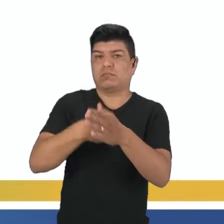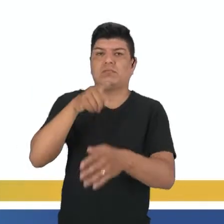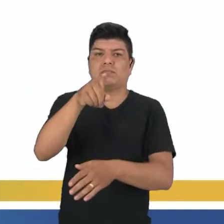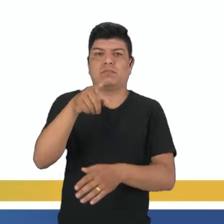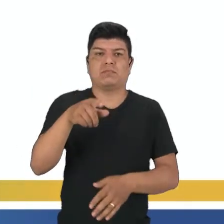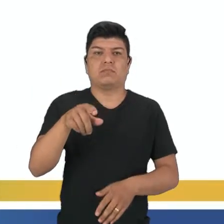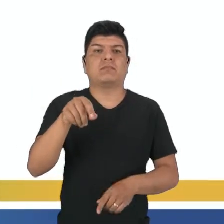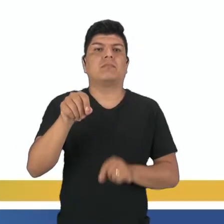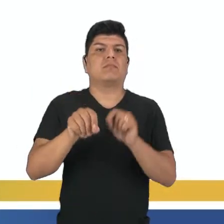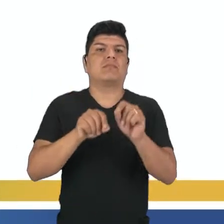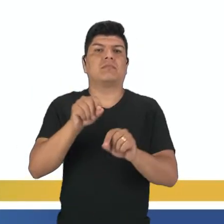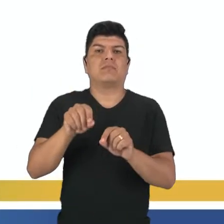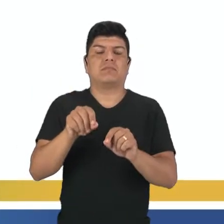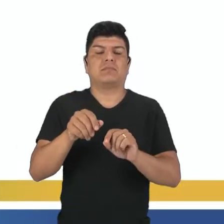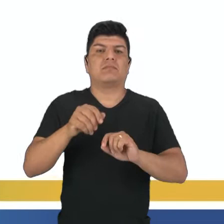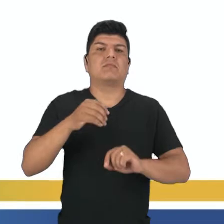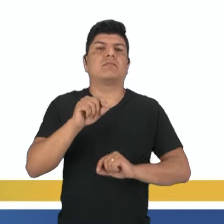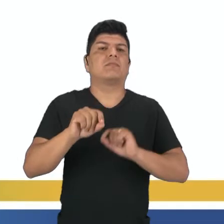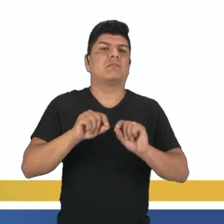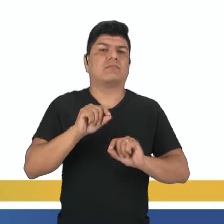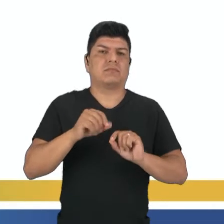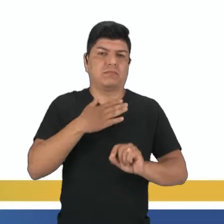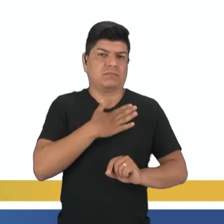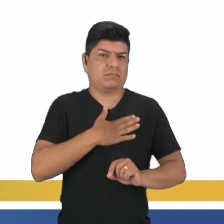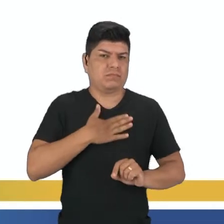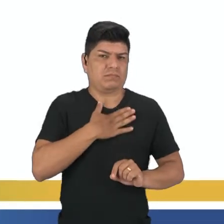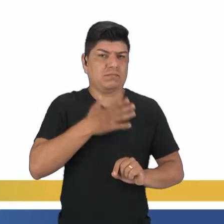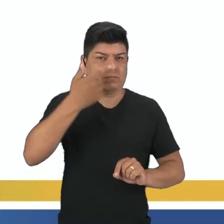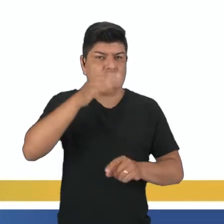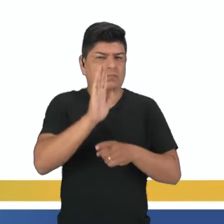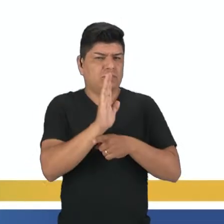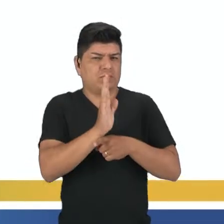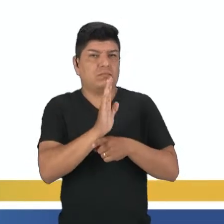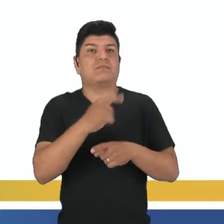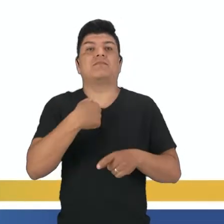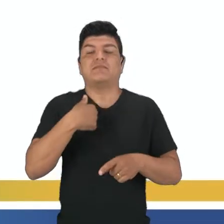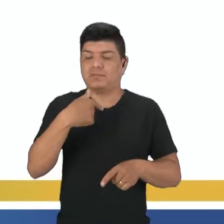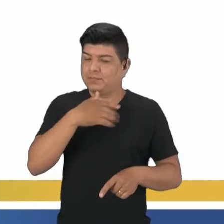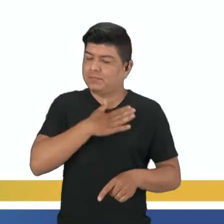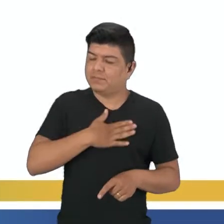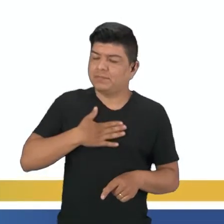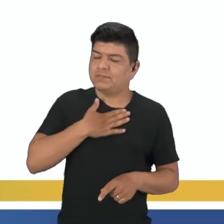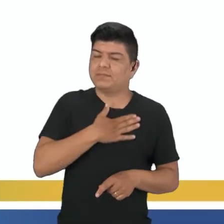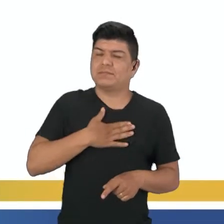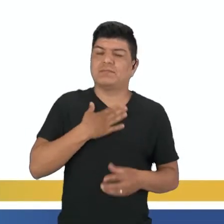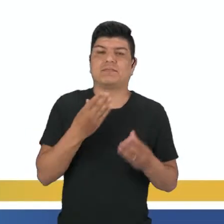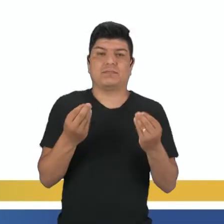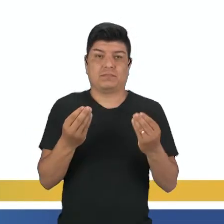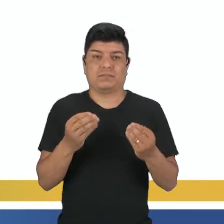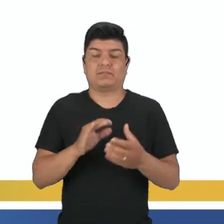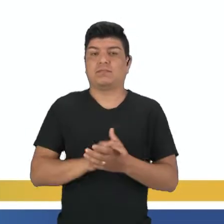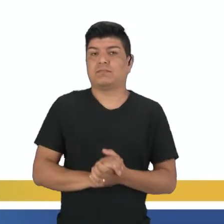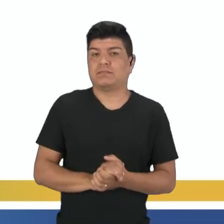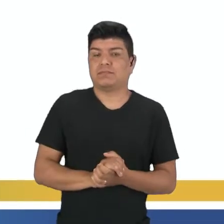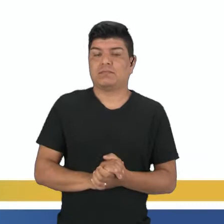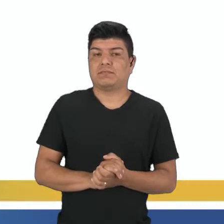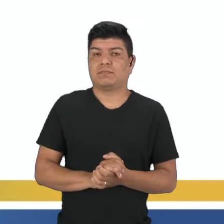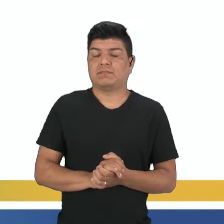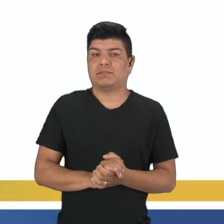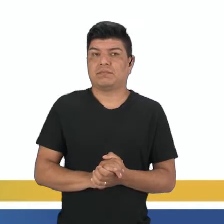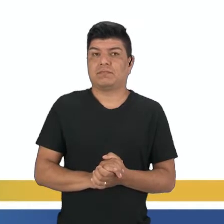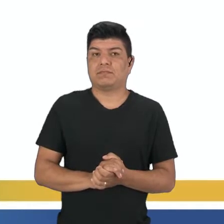ir al cine? Sí, me gusta muito. Ou seja, você gosta de ir ao cinema? Sim, eu gosto muito. Com que frequência vai você ao